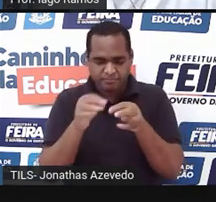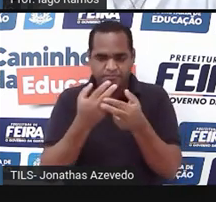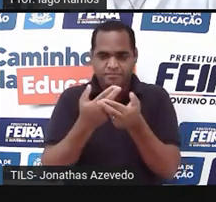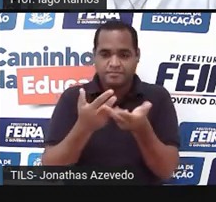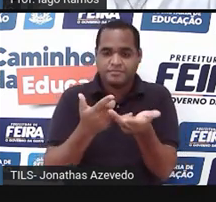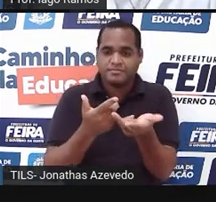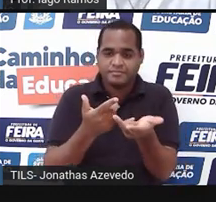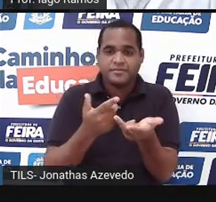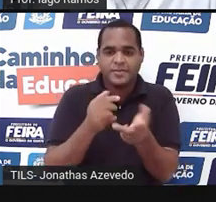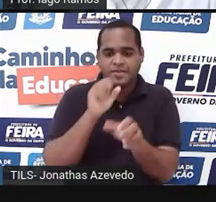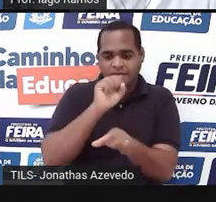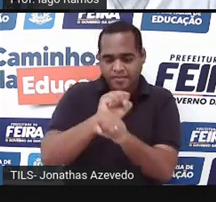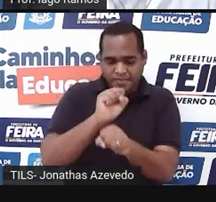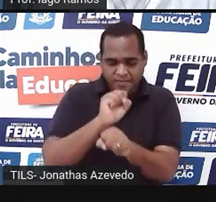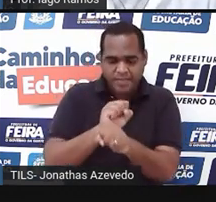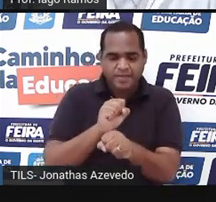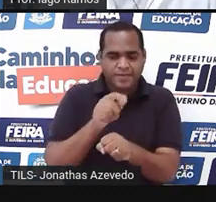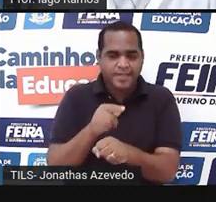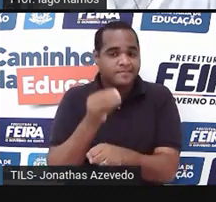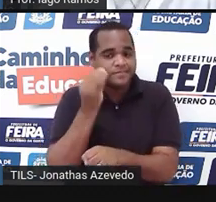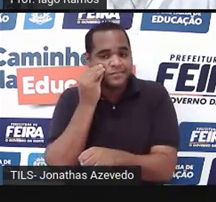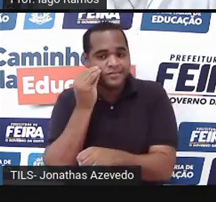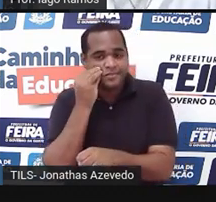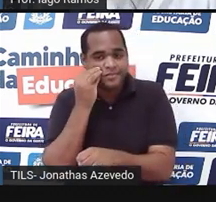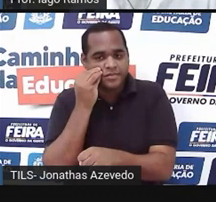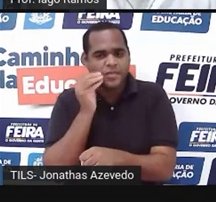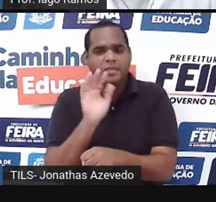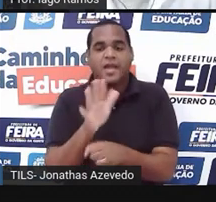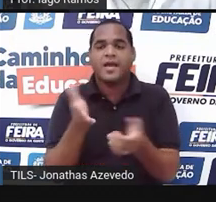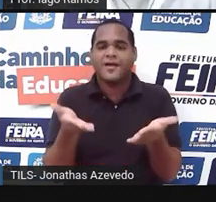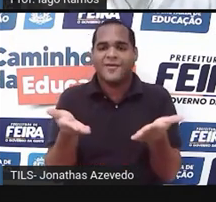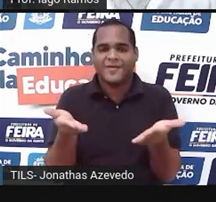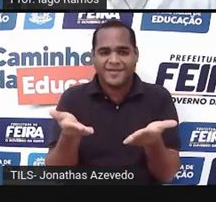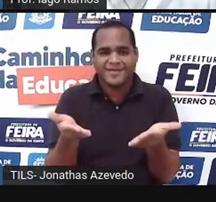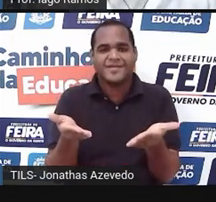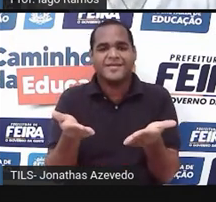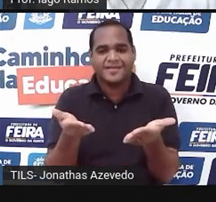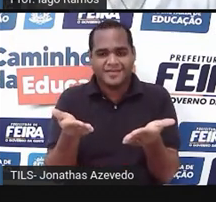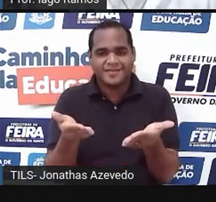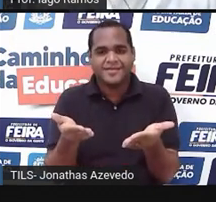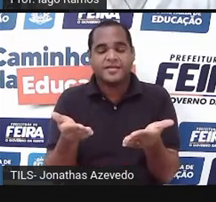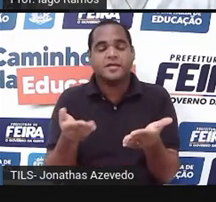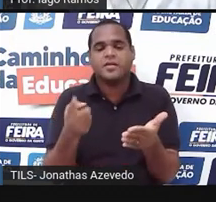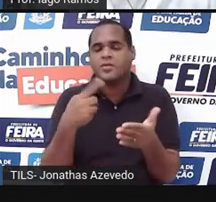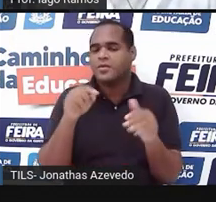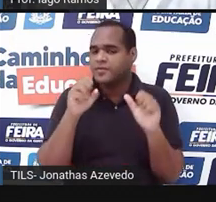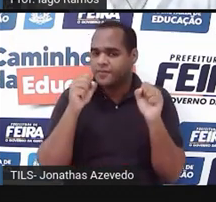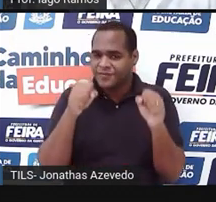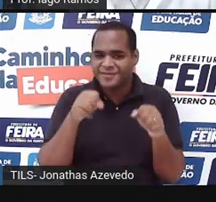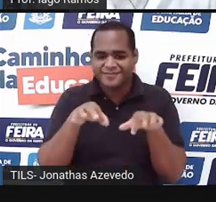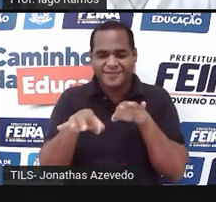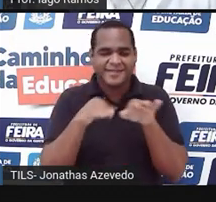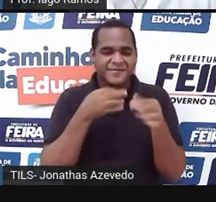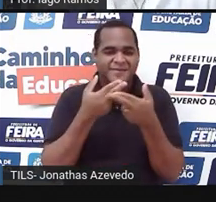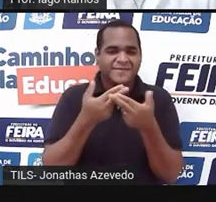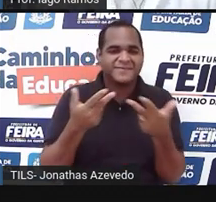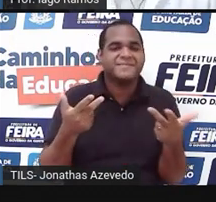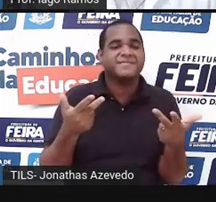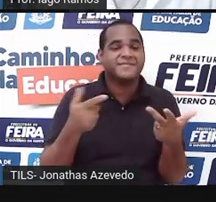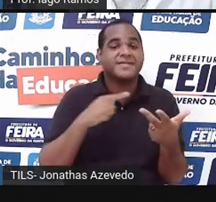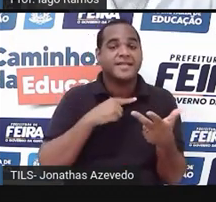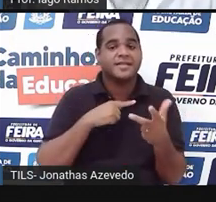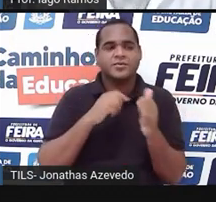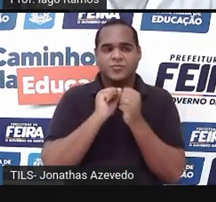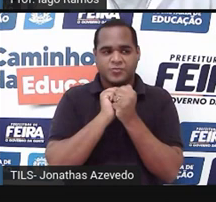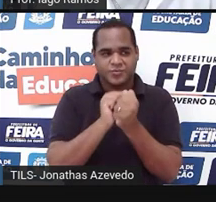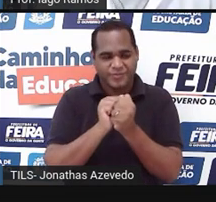Espero que você tenha tentado mas aqui agora tá a gente vai resolver essa situação